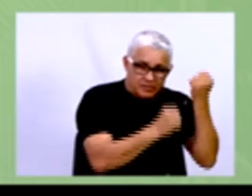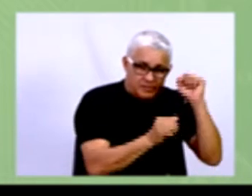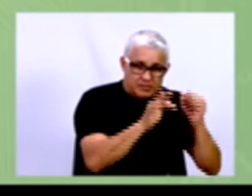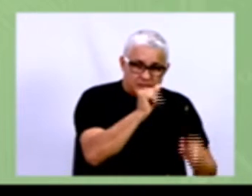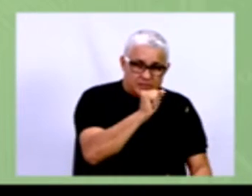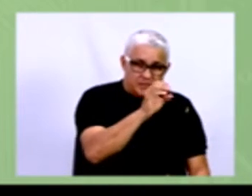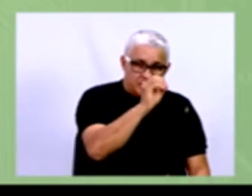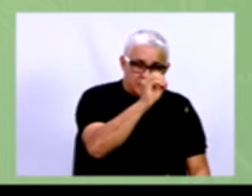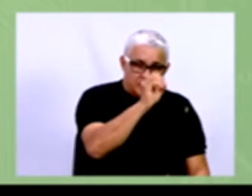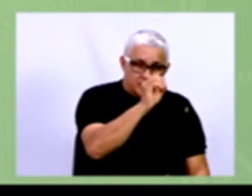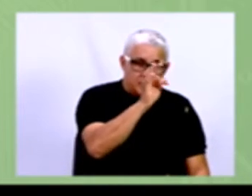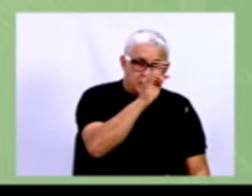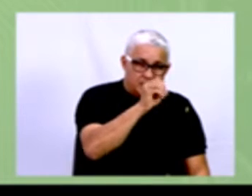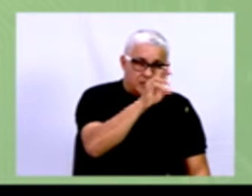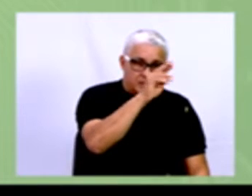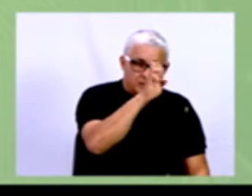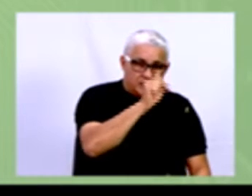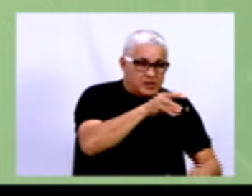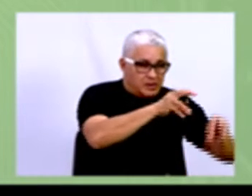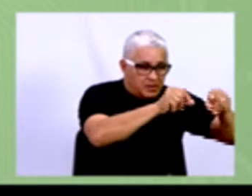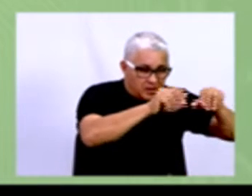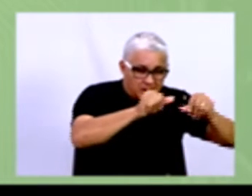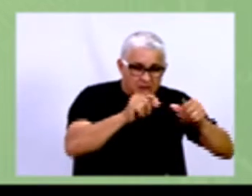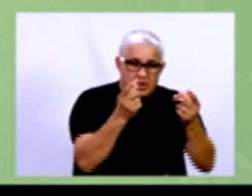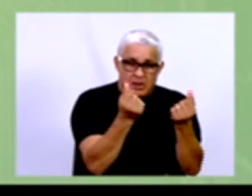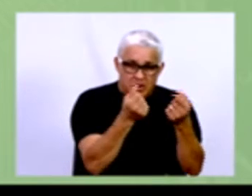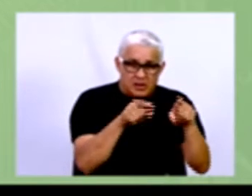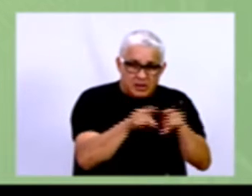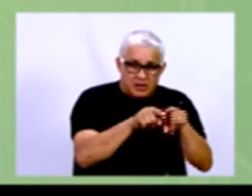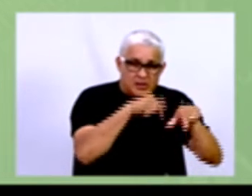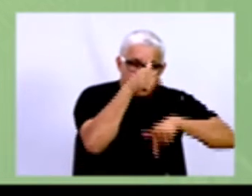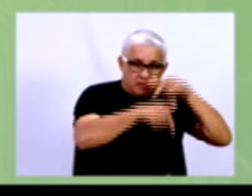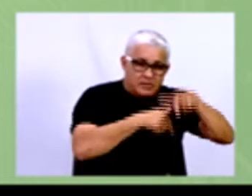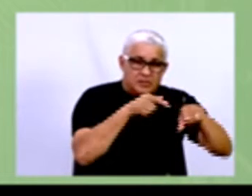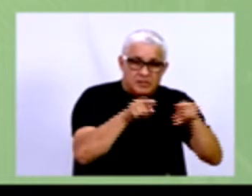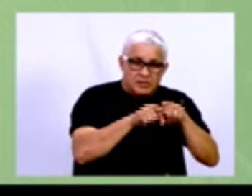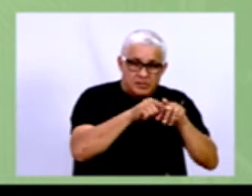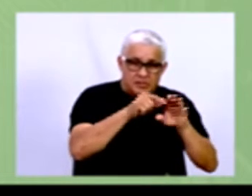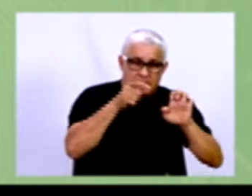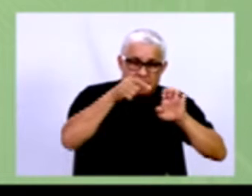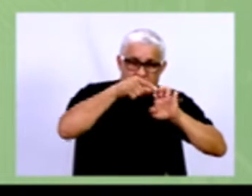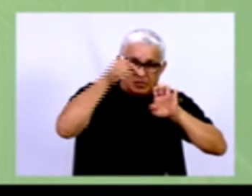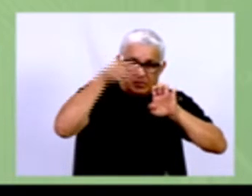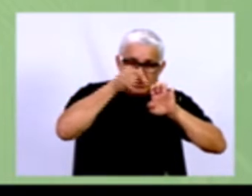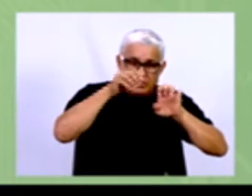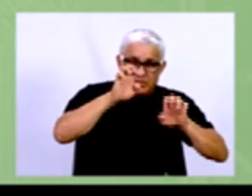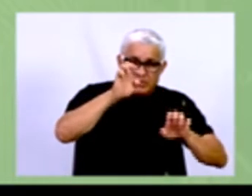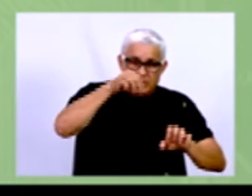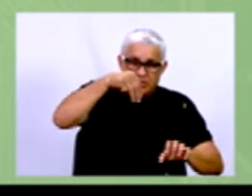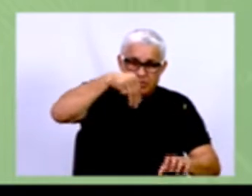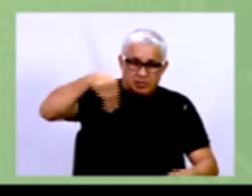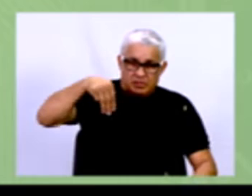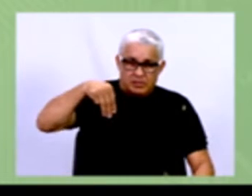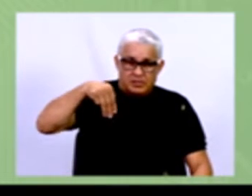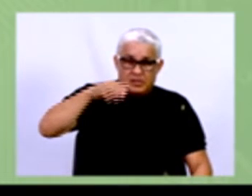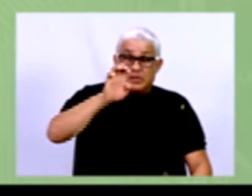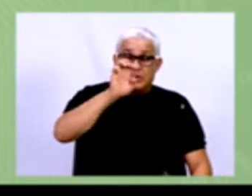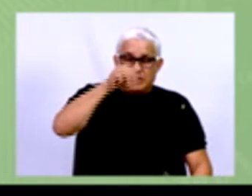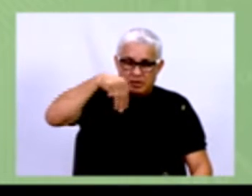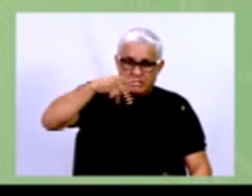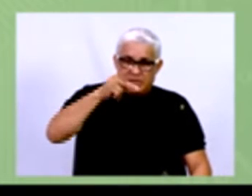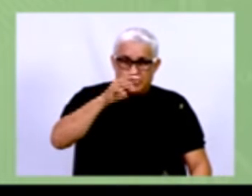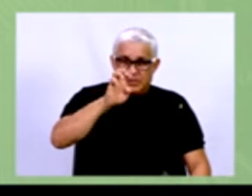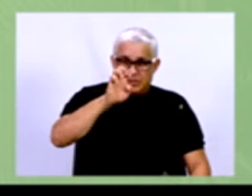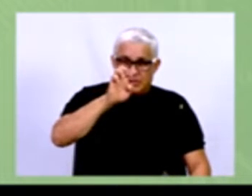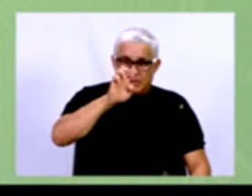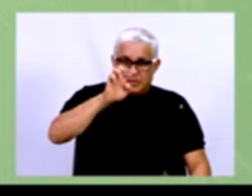são terra, capital, trabalho e empreendedorismo. Ok? Então, vamos sinalizar aqui